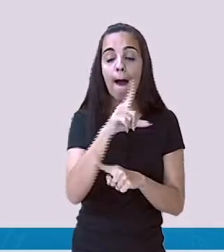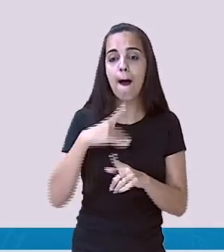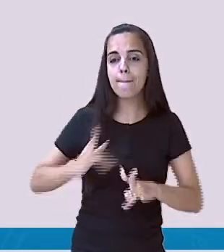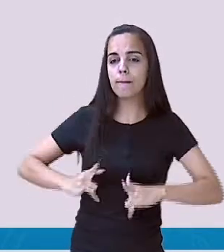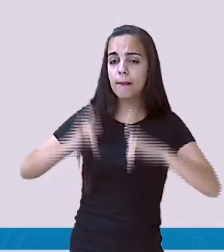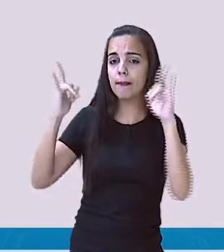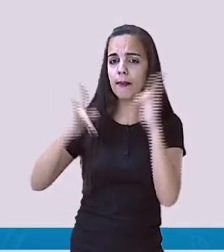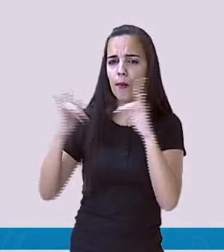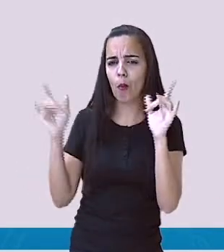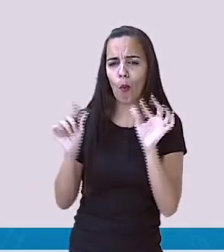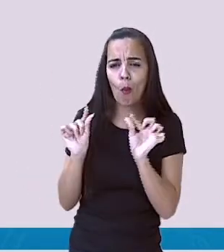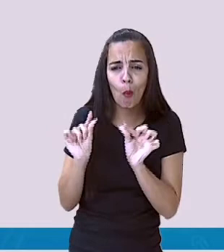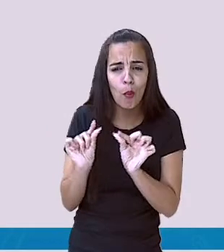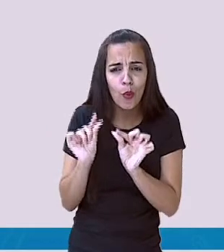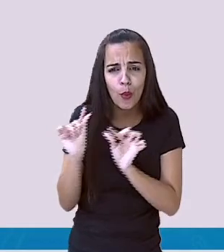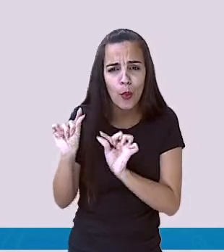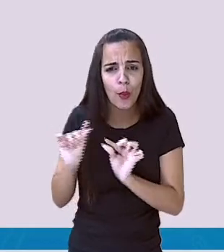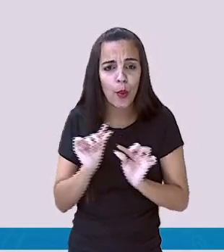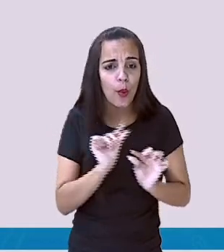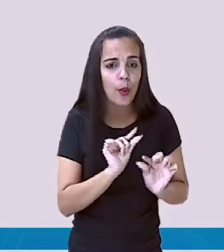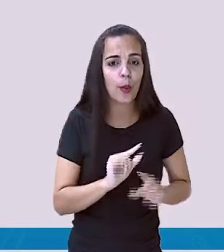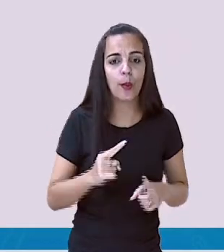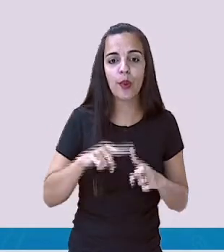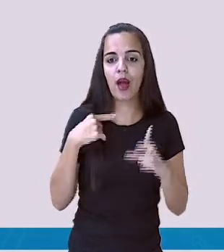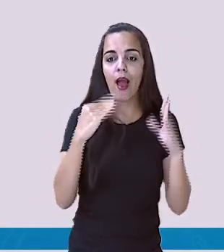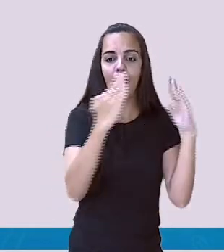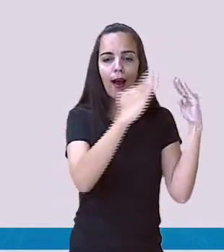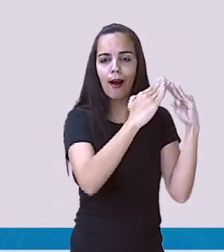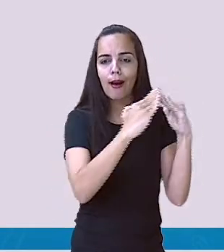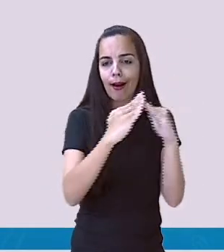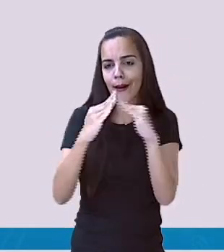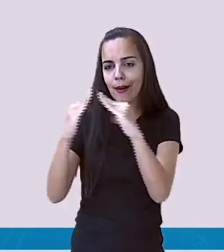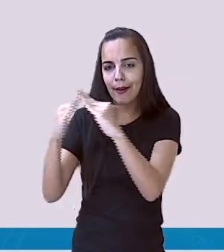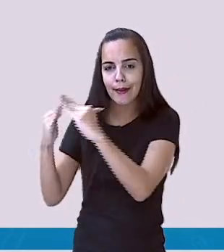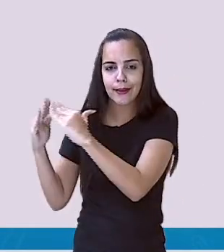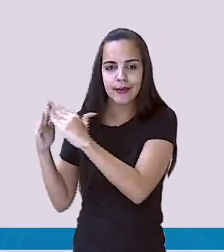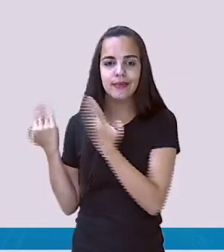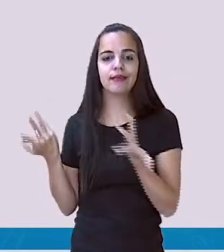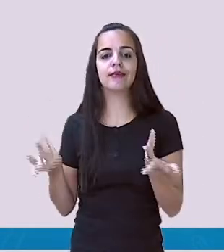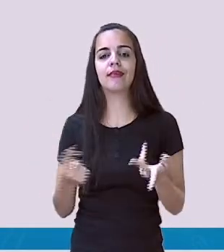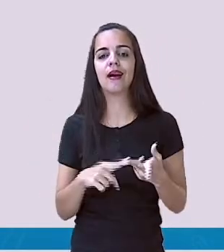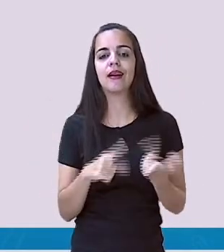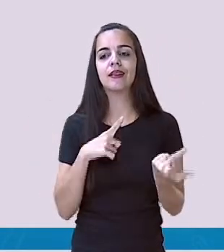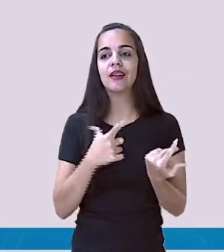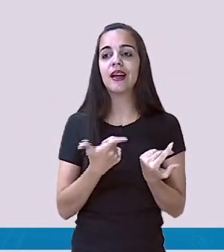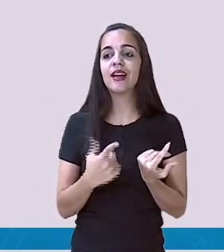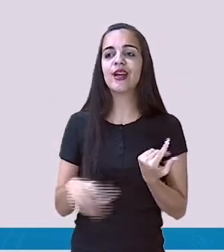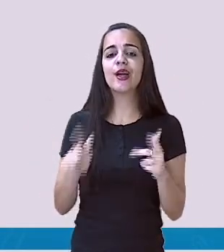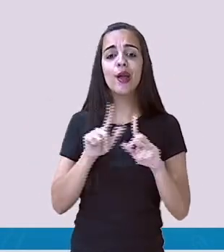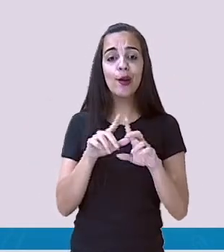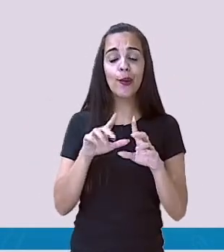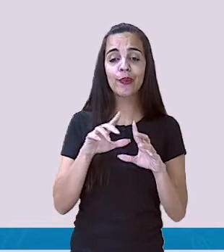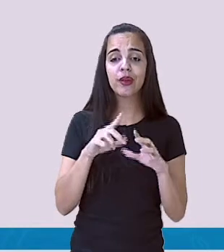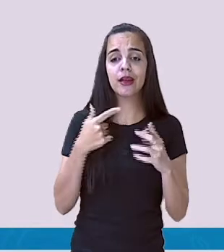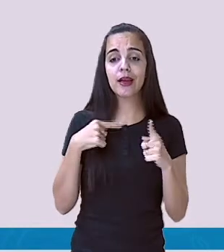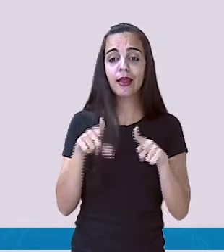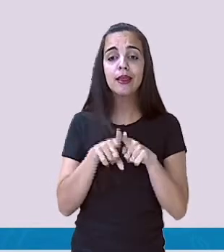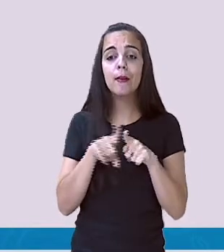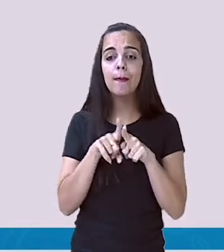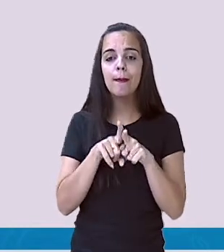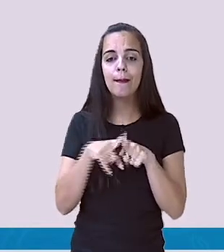Vocês podem observar também que as construções das casas são diferentes de cidades